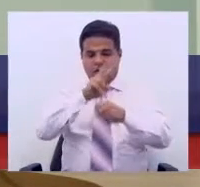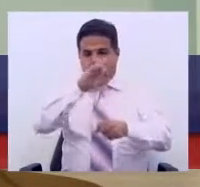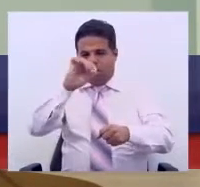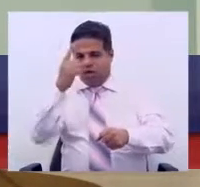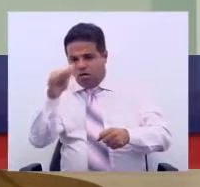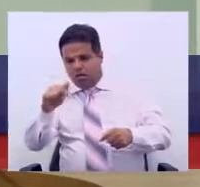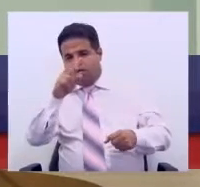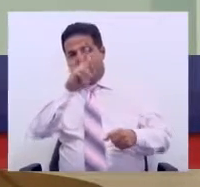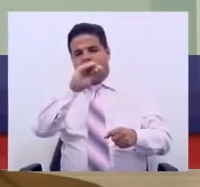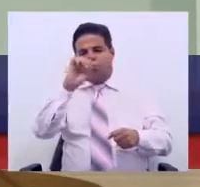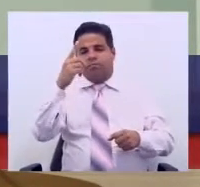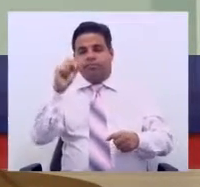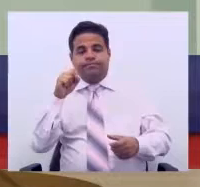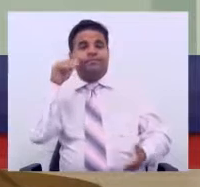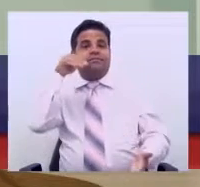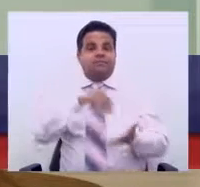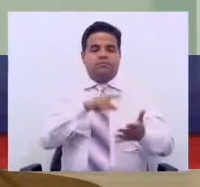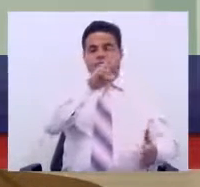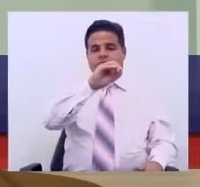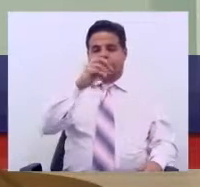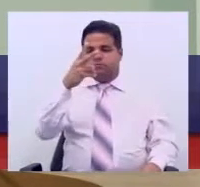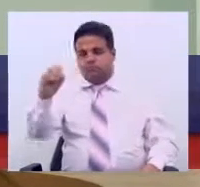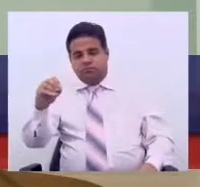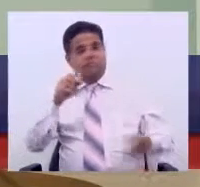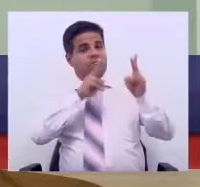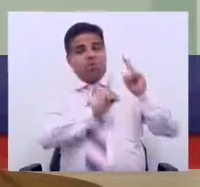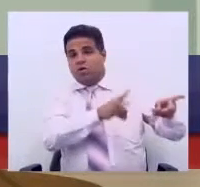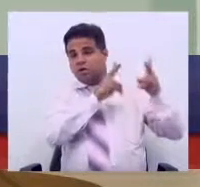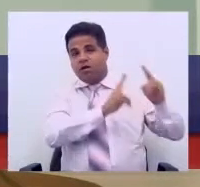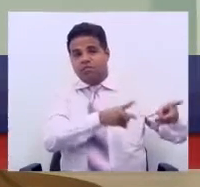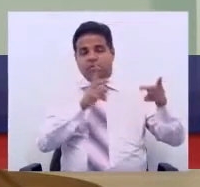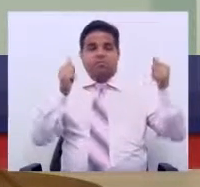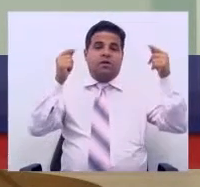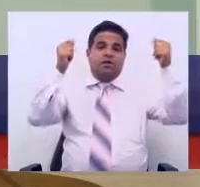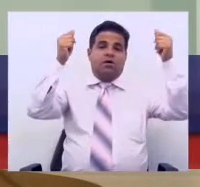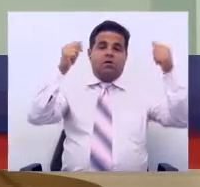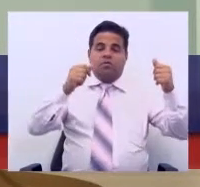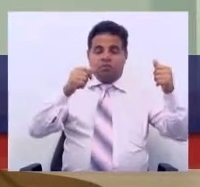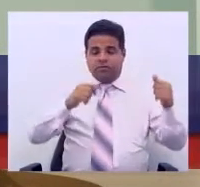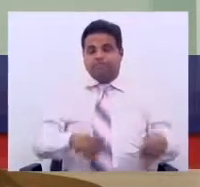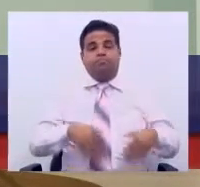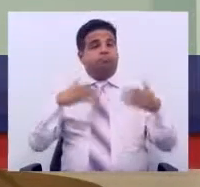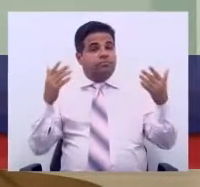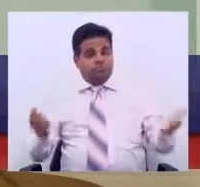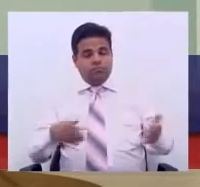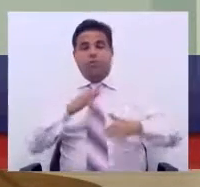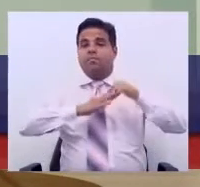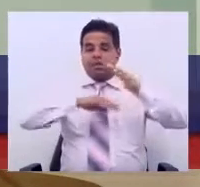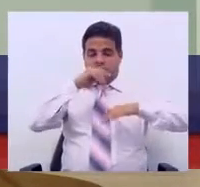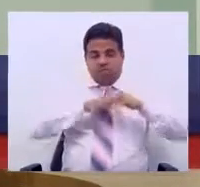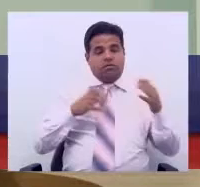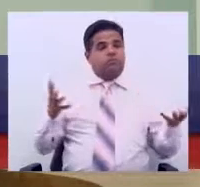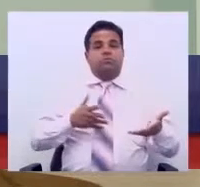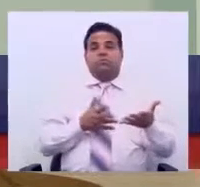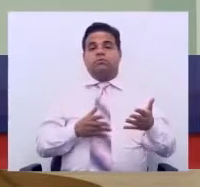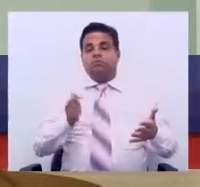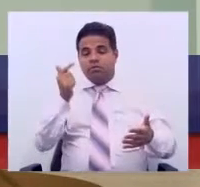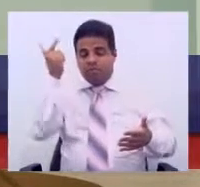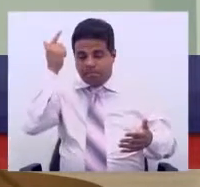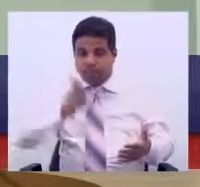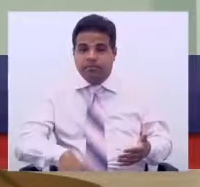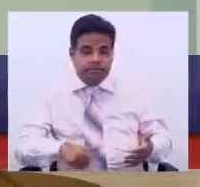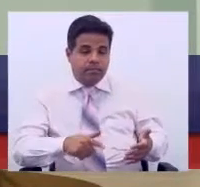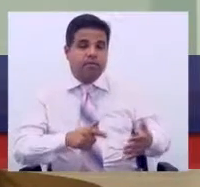2017, até 2020, os mesmos valores que são praticado atualmente. Então, mais uma